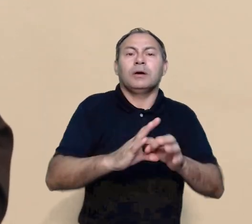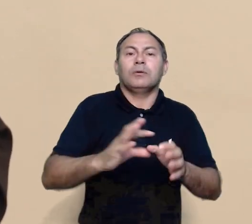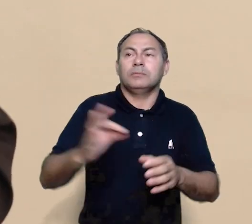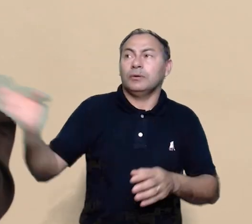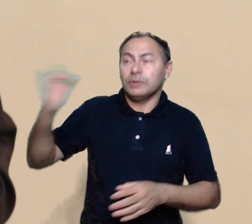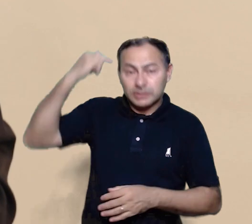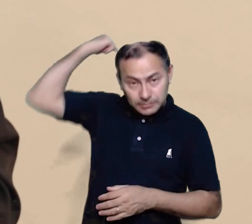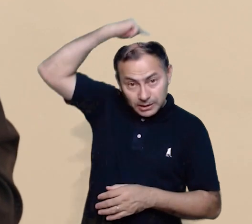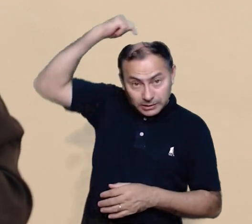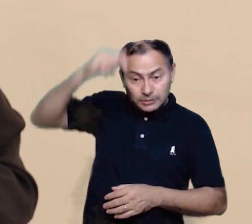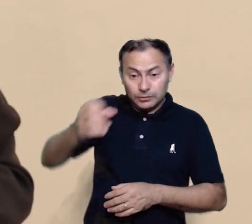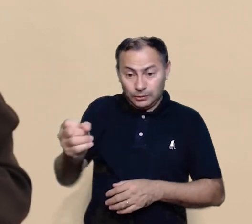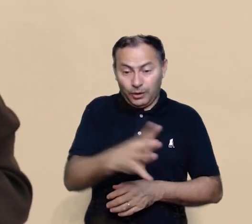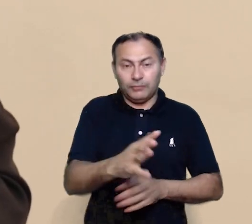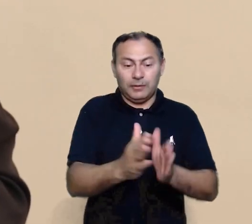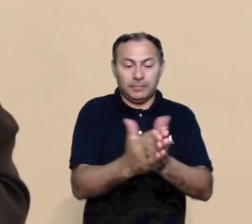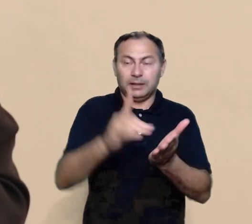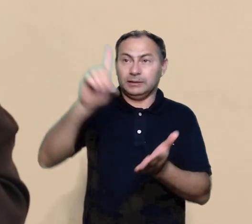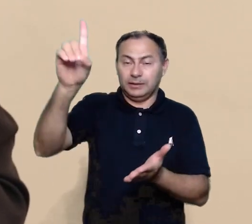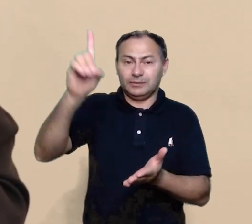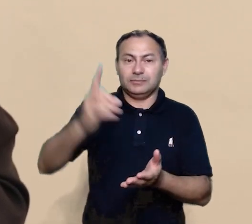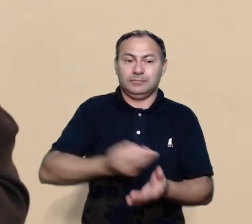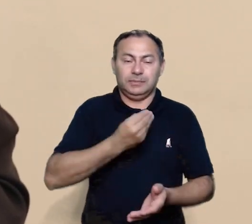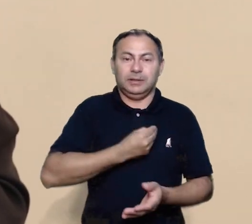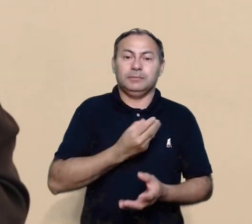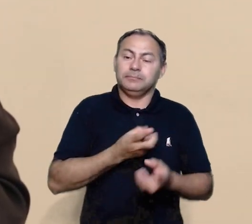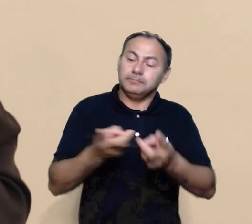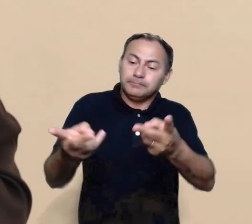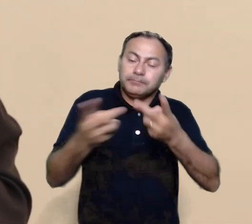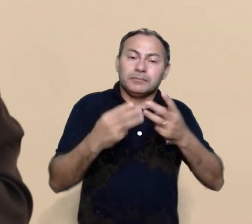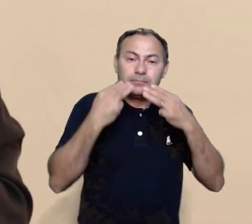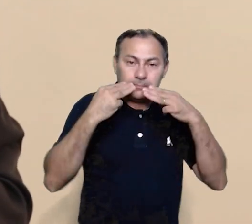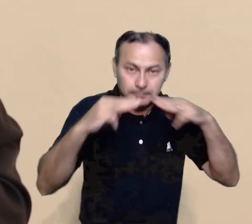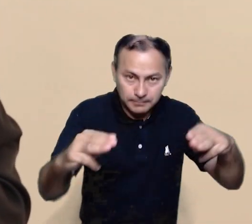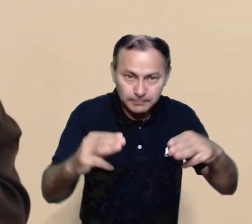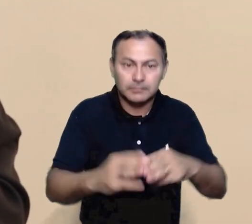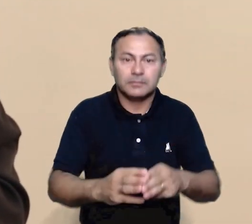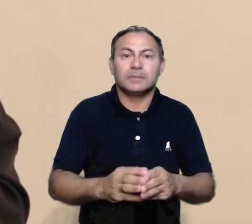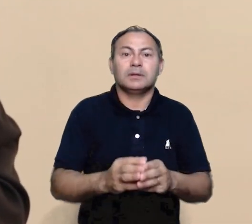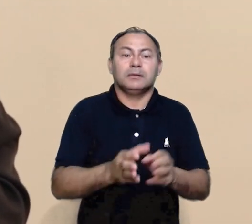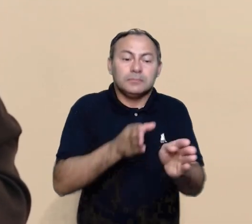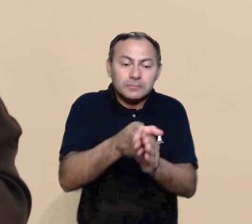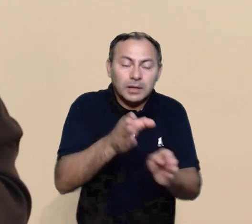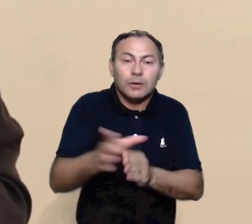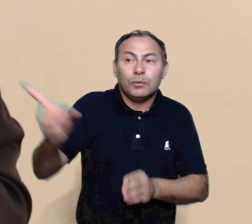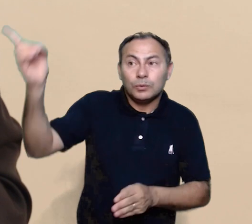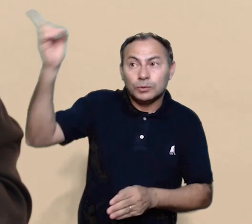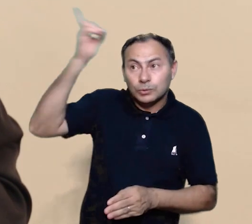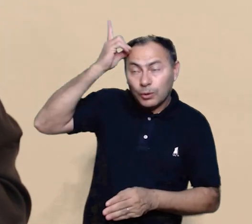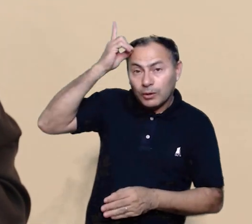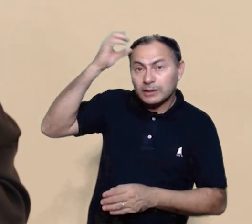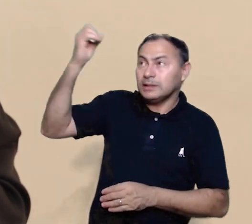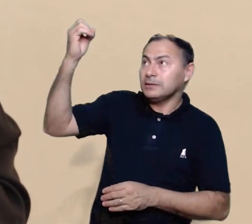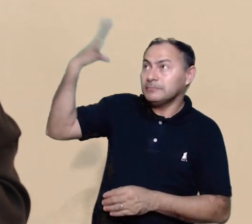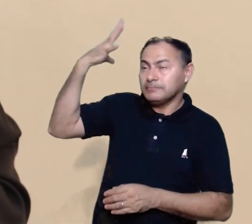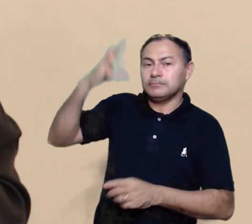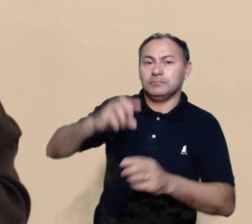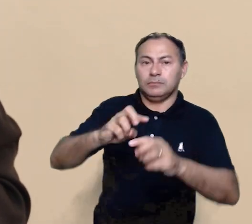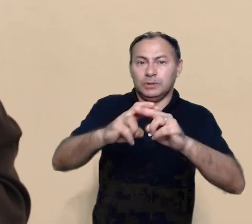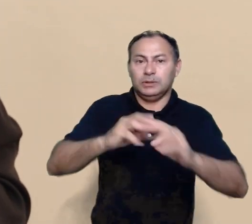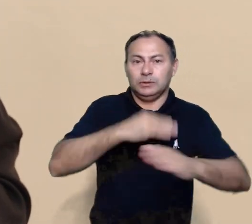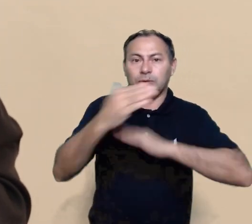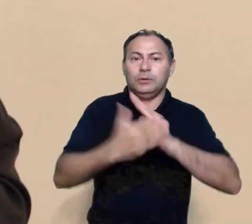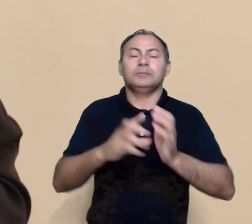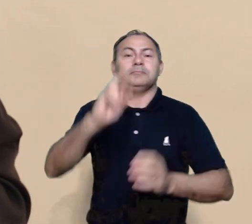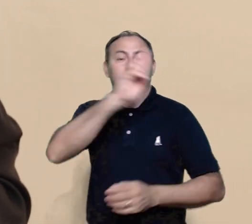santo também atualiza a palavra de Deus o convida à missão o instrui com dons e caris e por isso